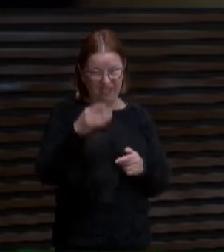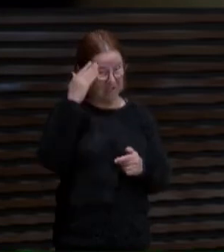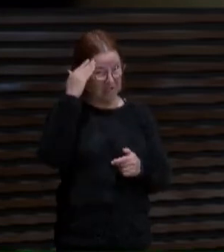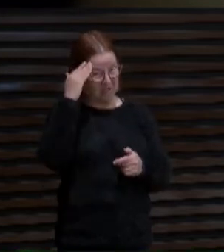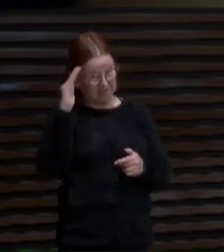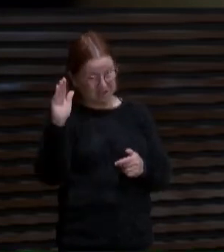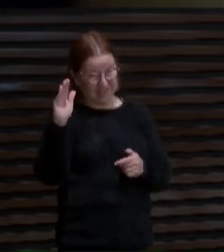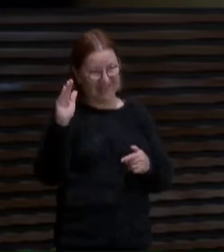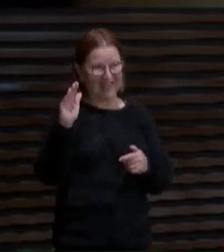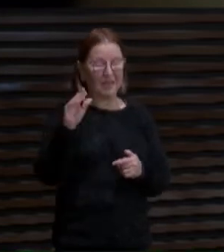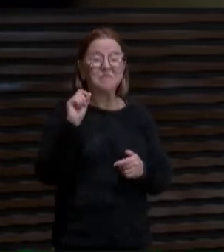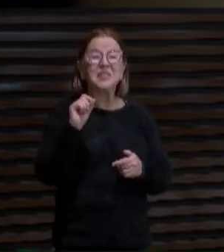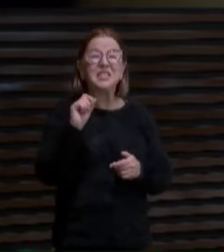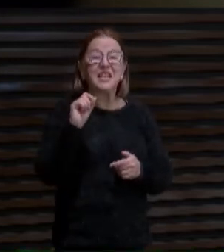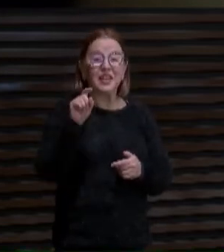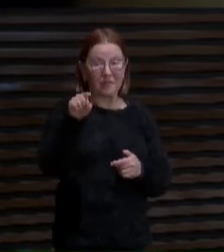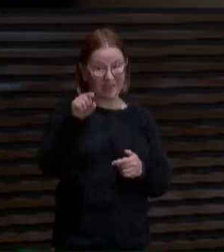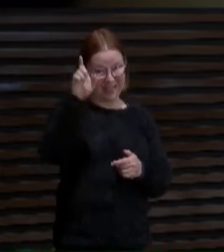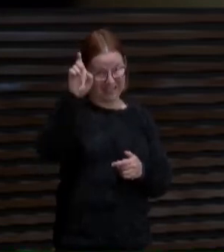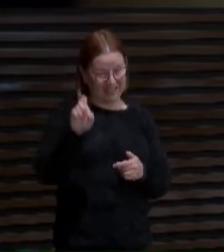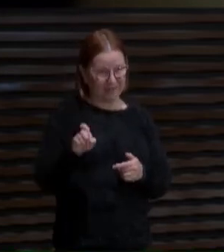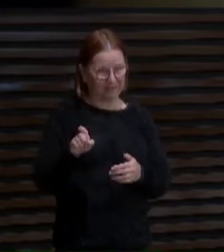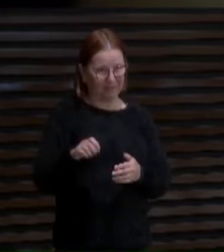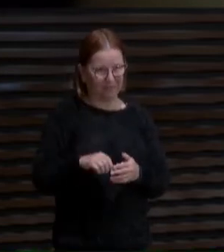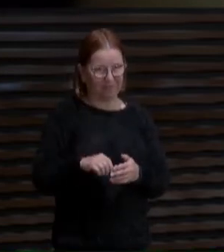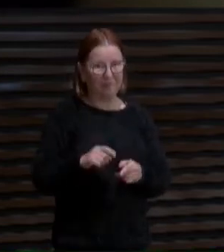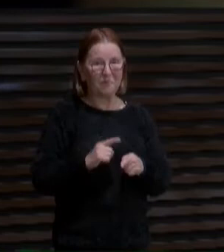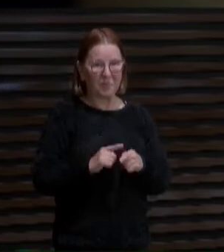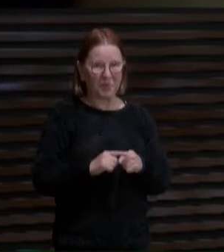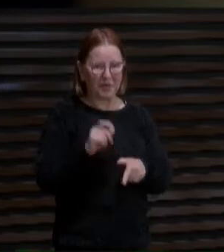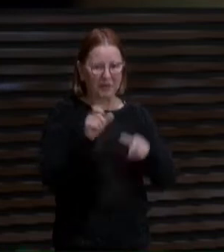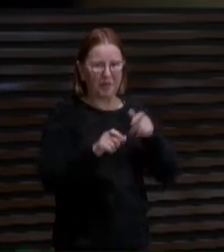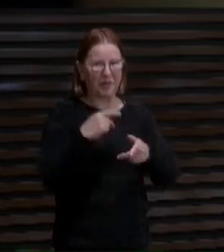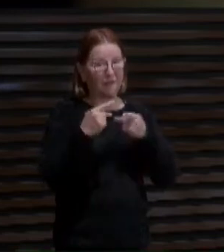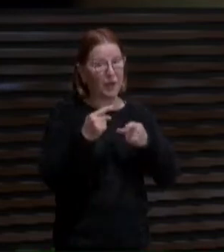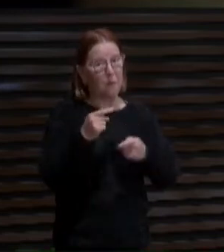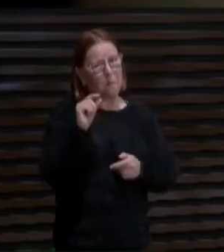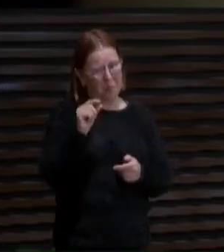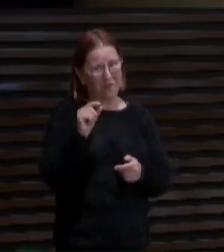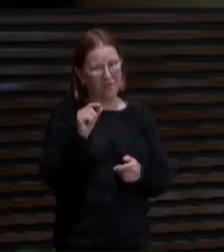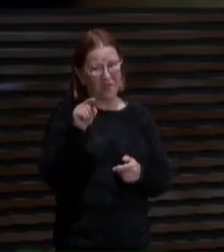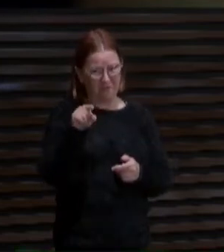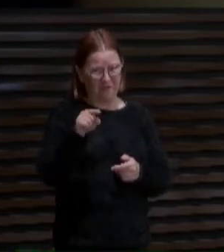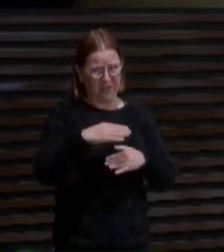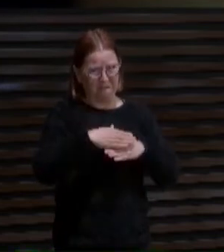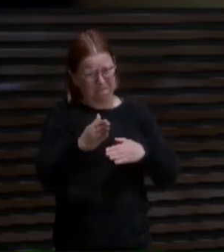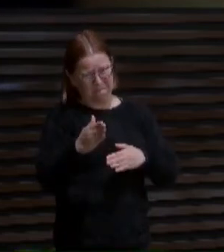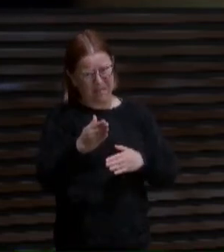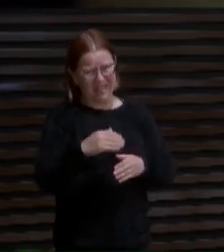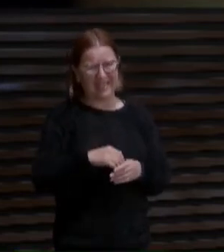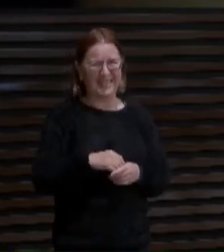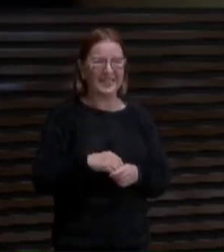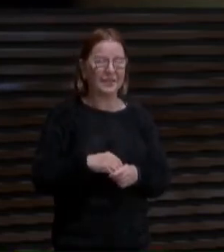nós vamos ver aqui você tá dizendo pouco meu irmão muito mais que isso mas eu já fui justificado em Cristo